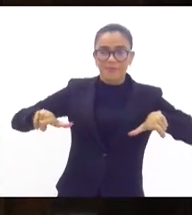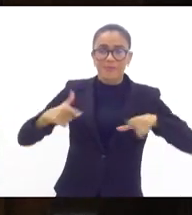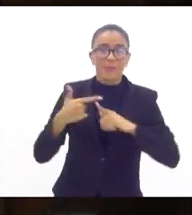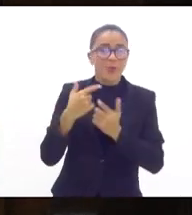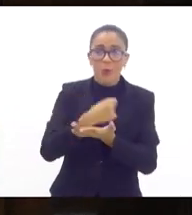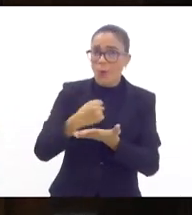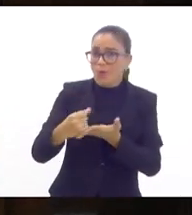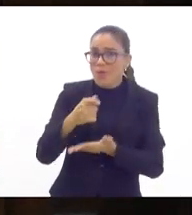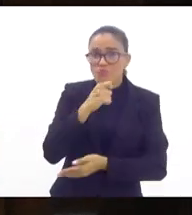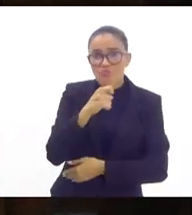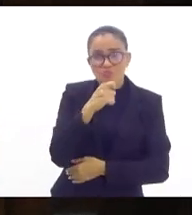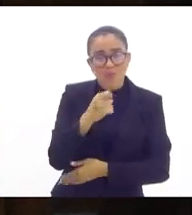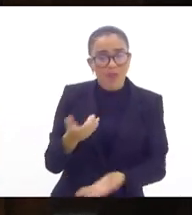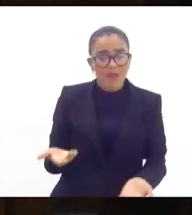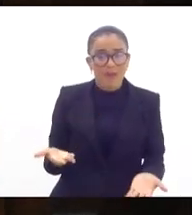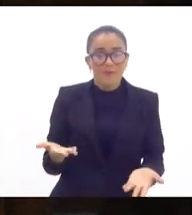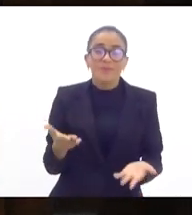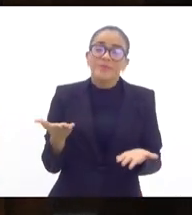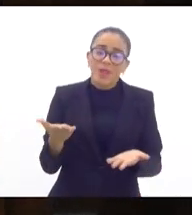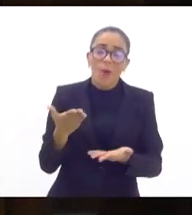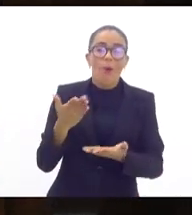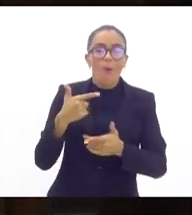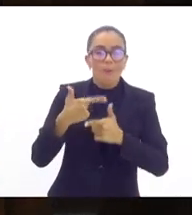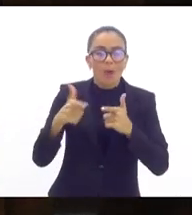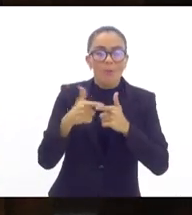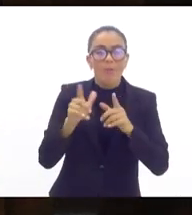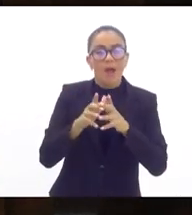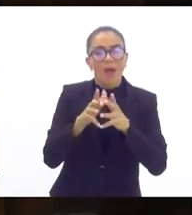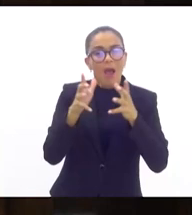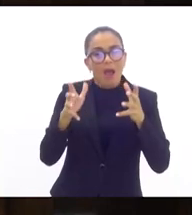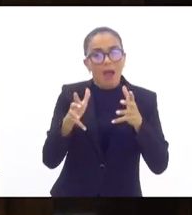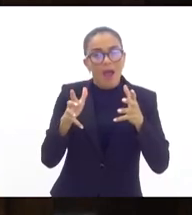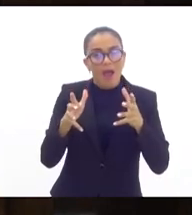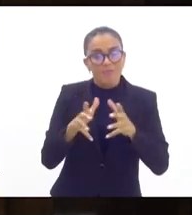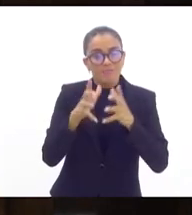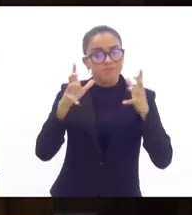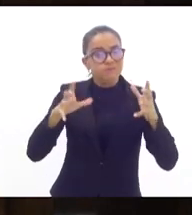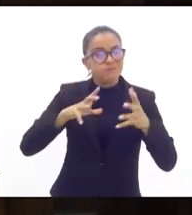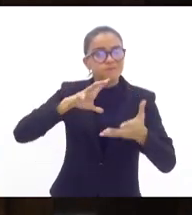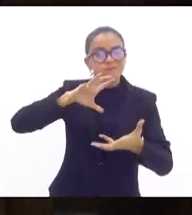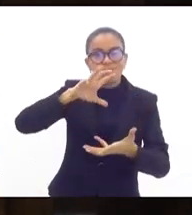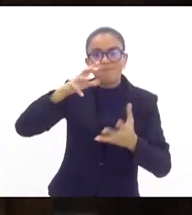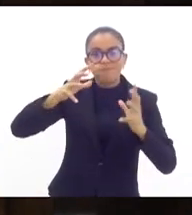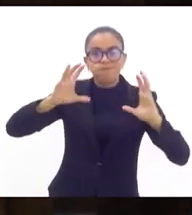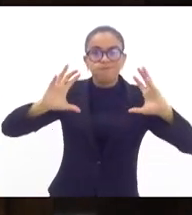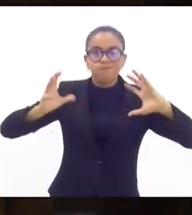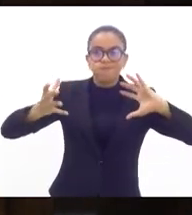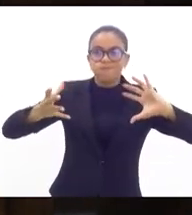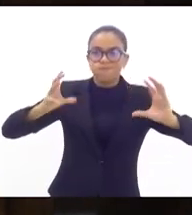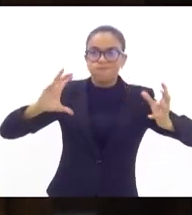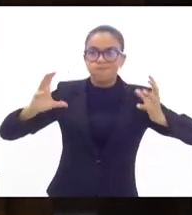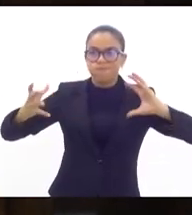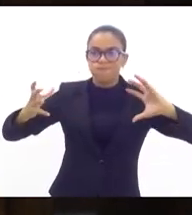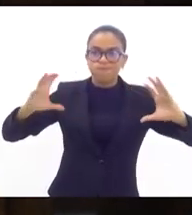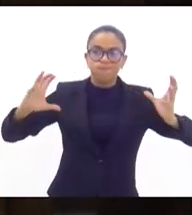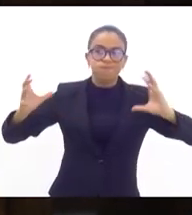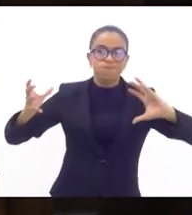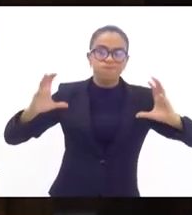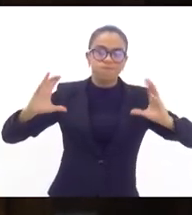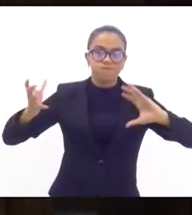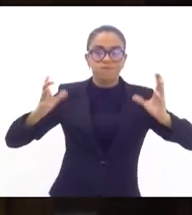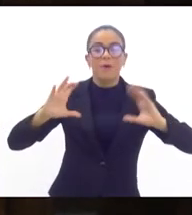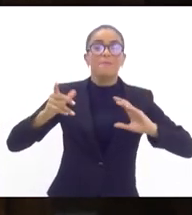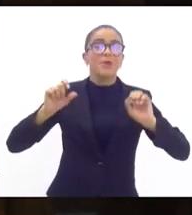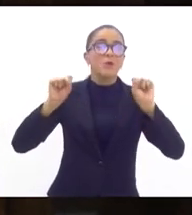acontece então isso gera um problema vai criando chama a bola de neve que perturba os moradores e os